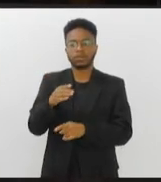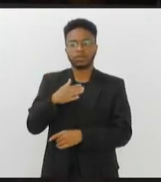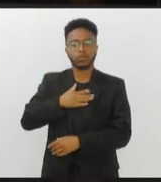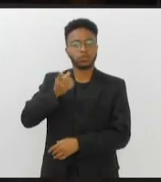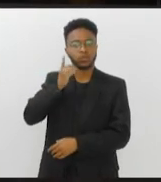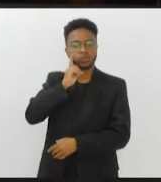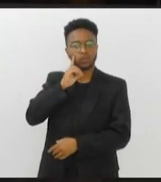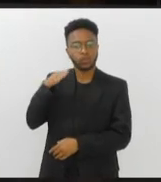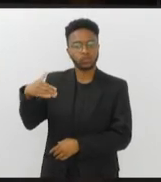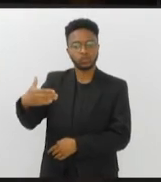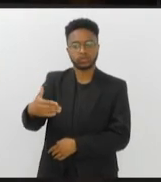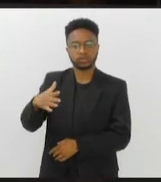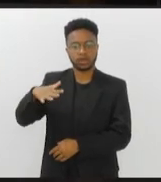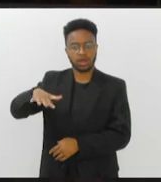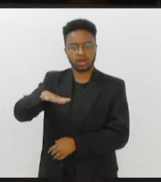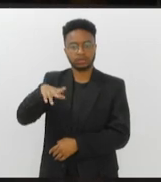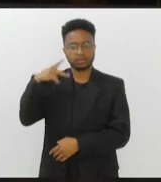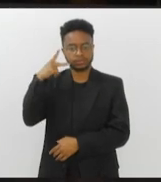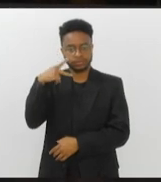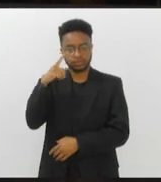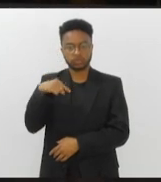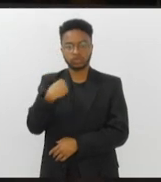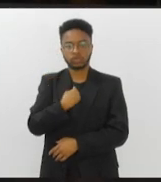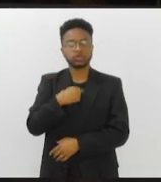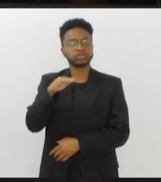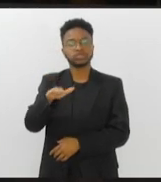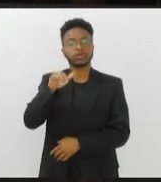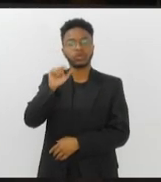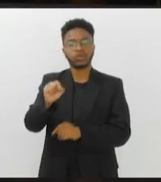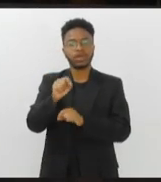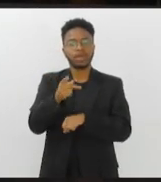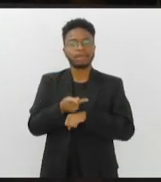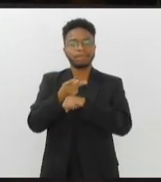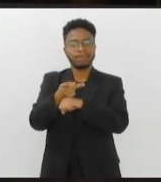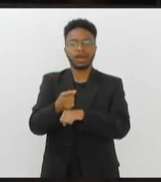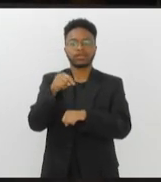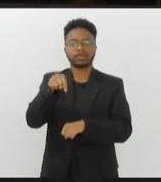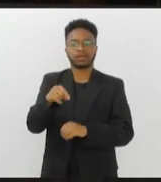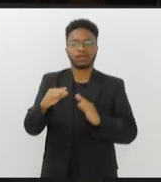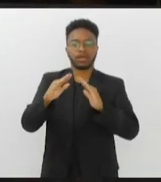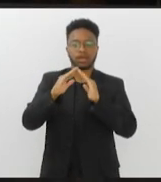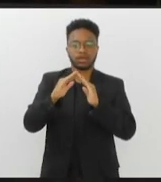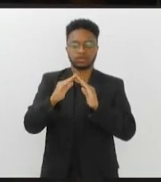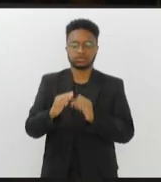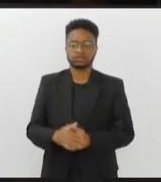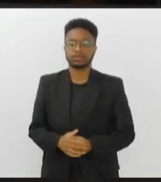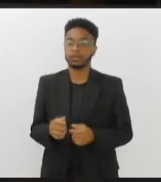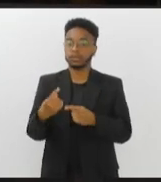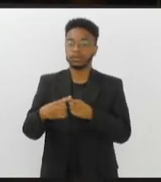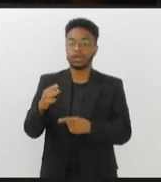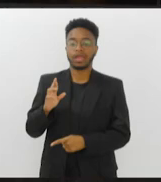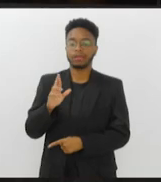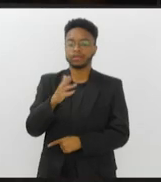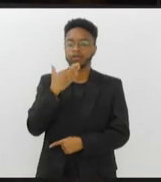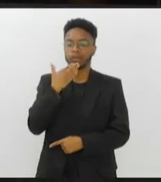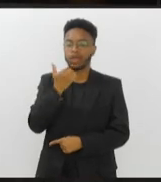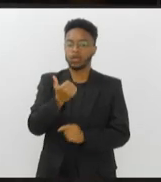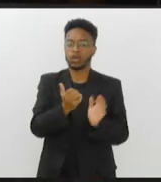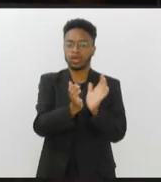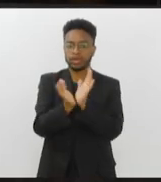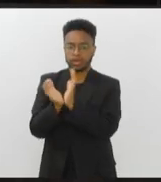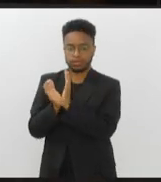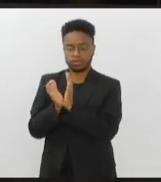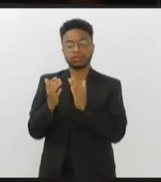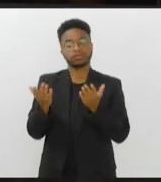Essas pessoas que carinhosamente chamamos de prata da casa, representam o melhor da nossa equipe, neste